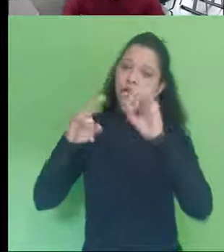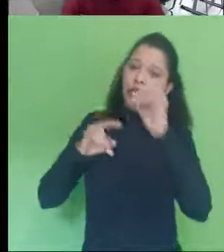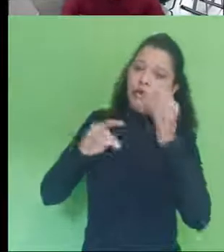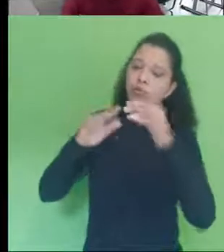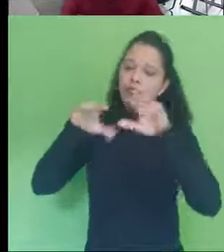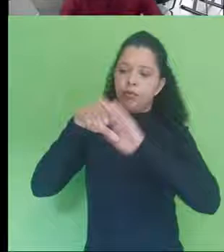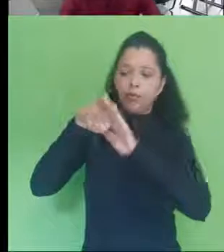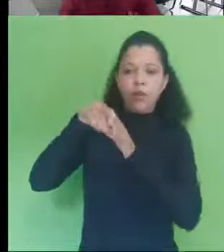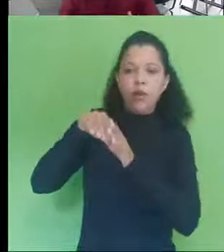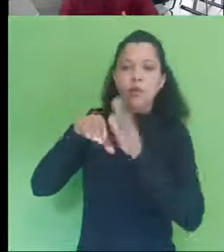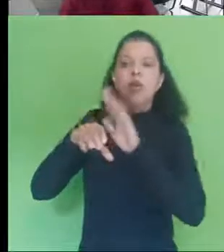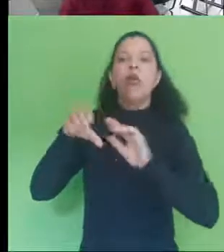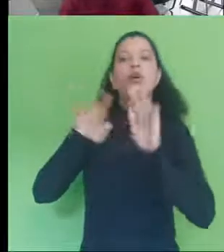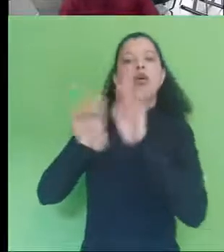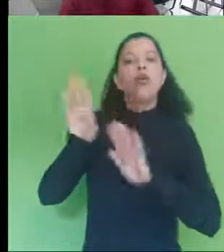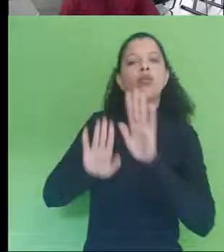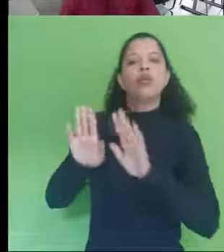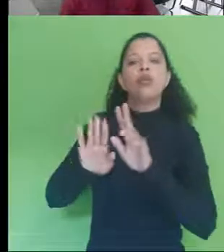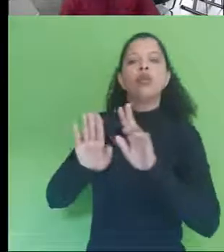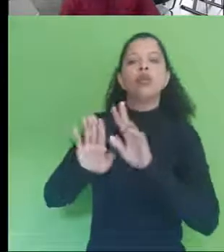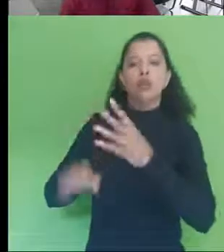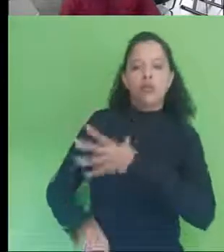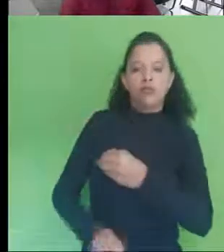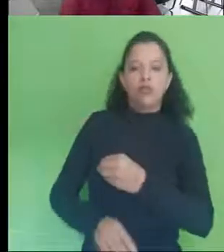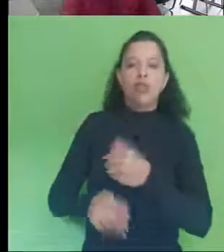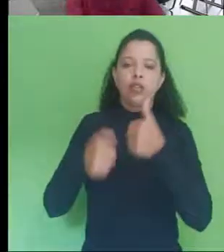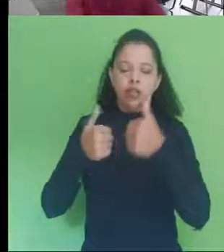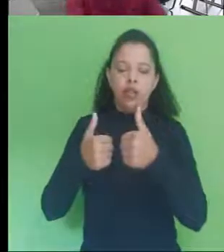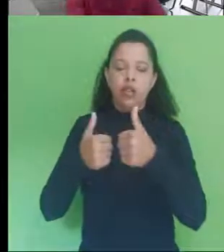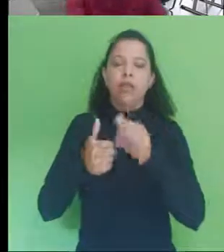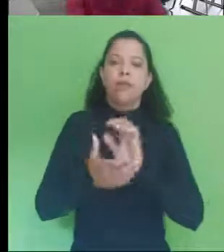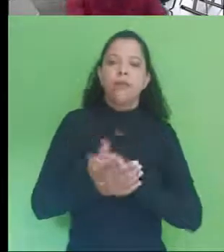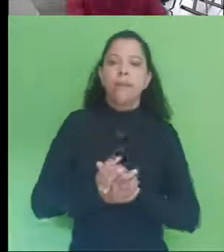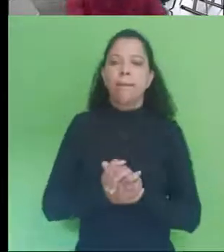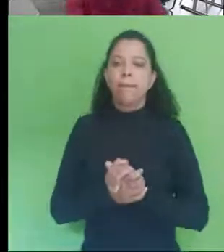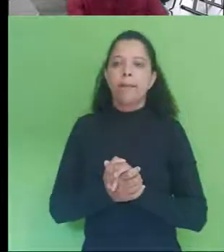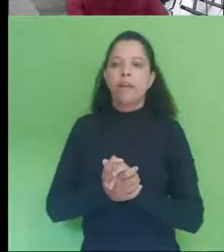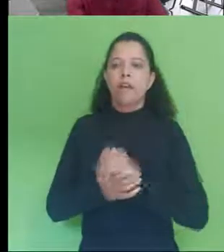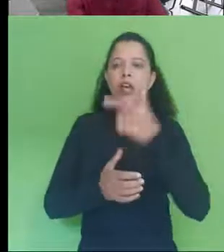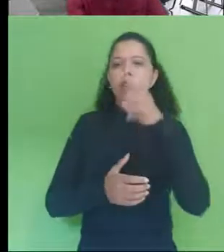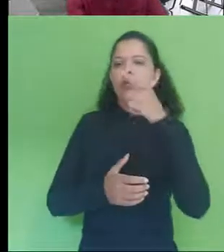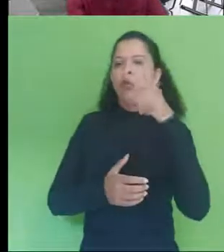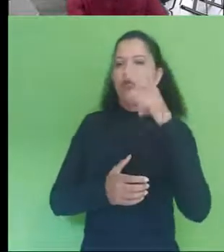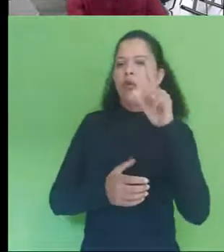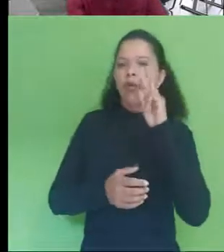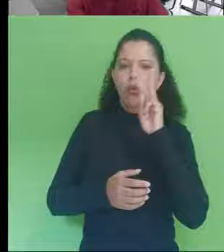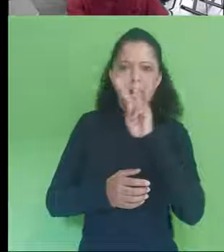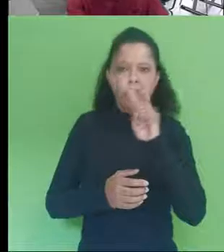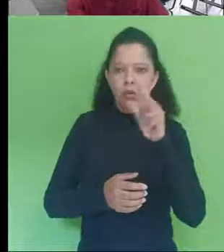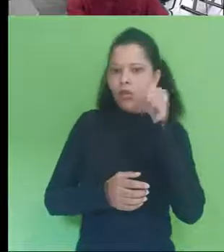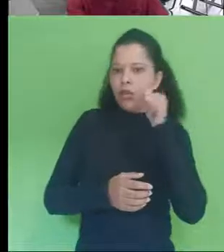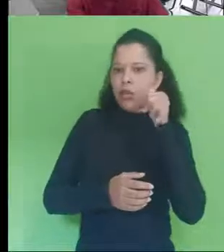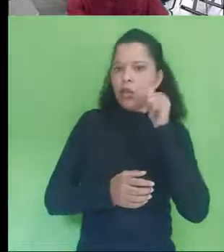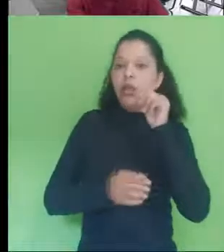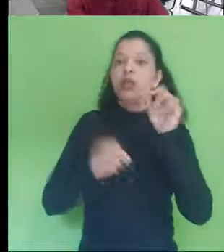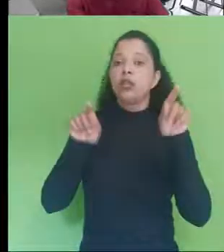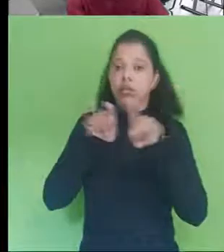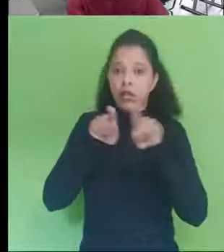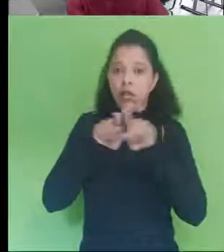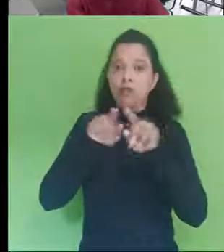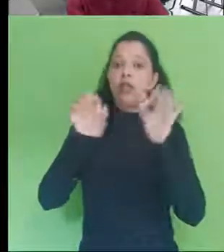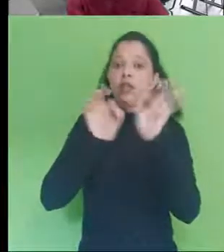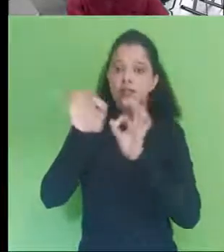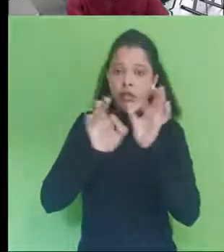na caverna, cuidando dos filhos. Beleza? Aqui nós temos uma outra mulher. Também